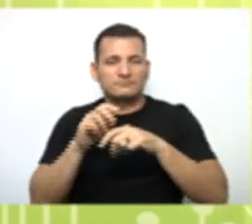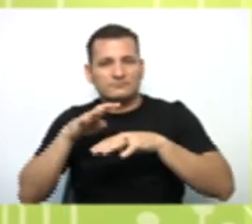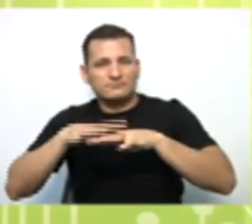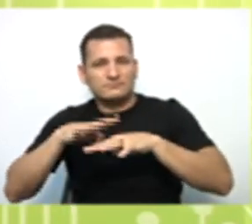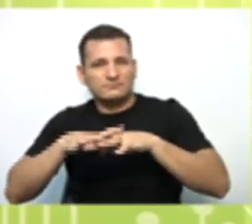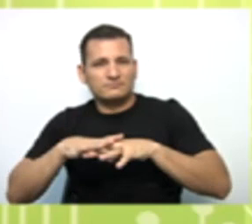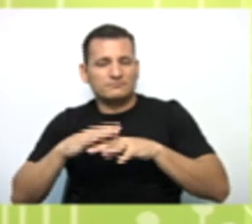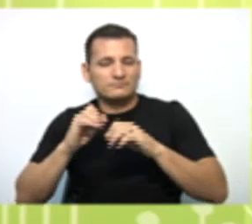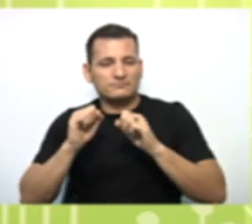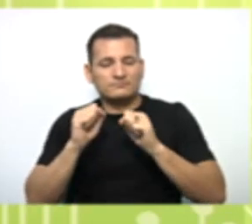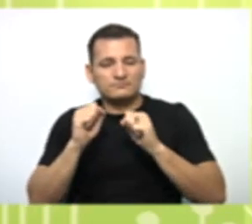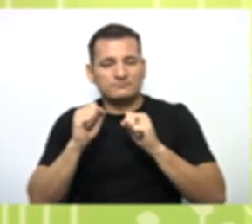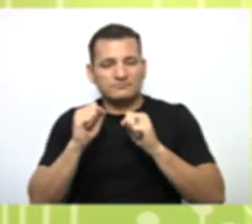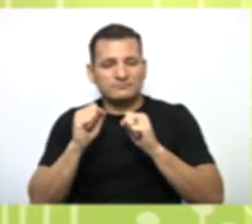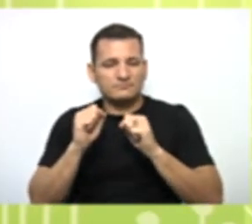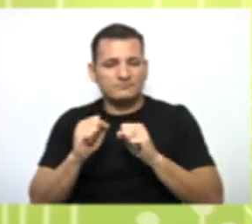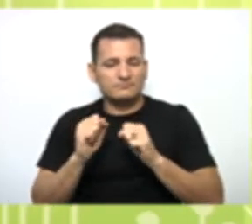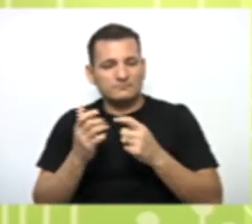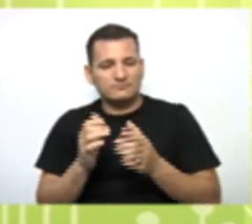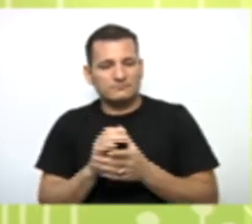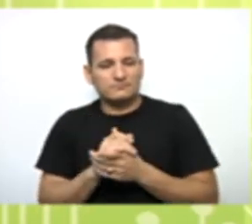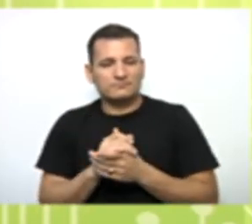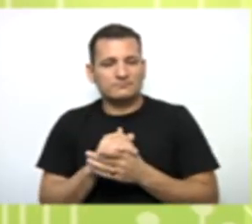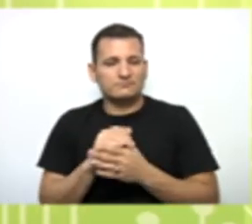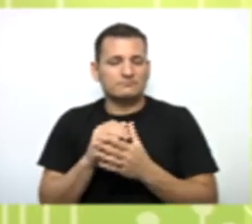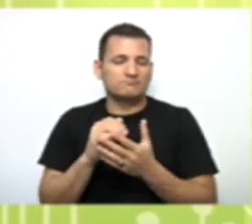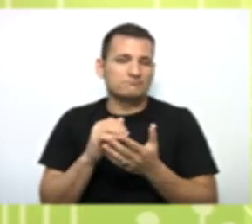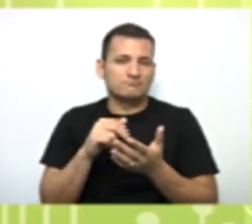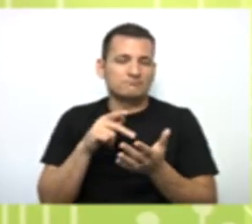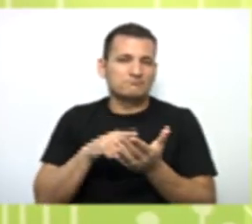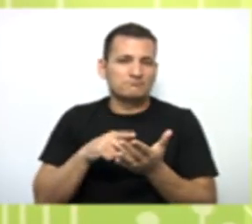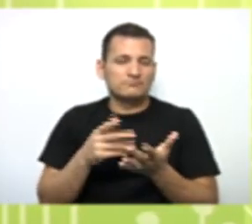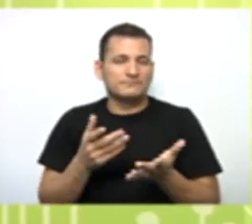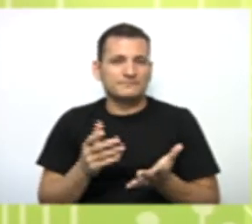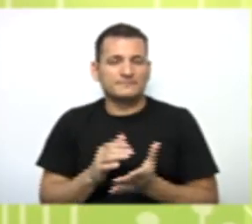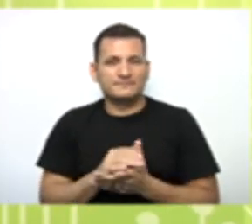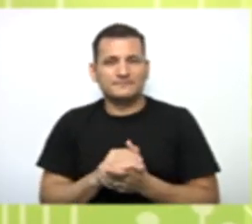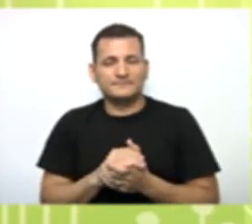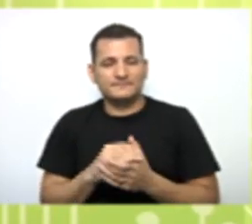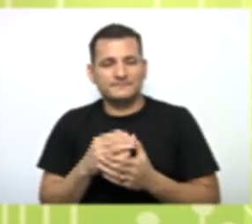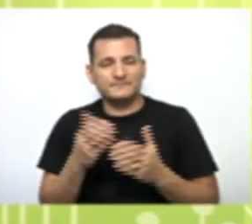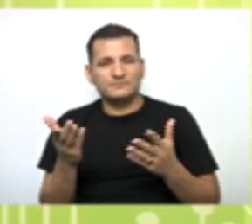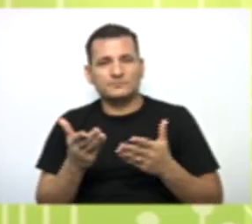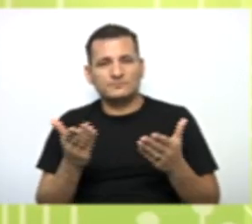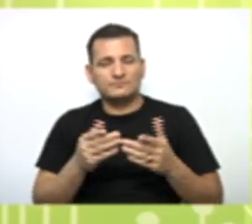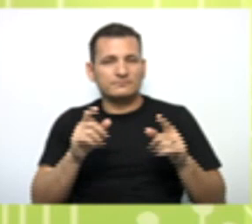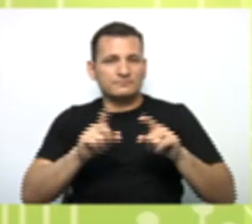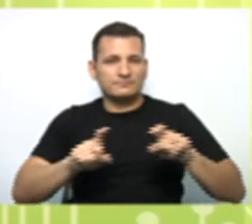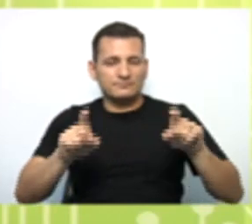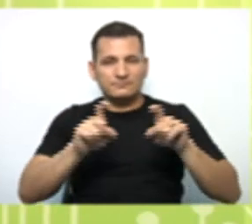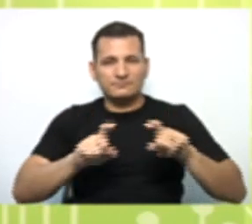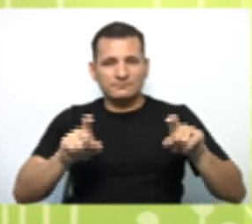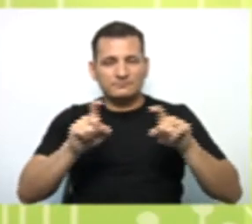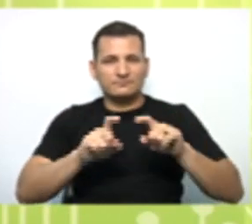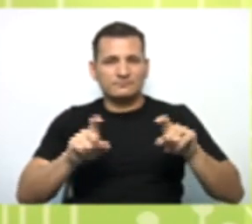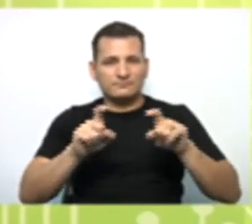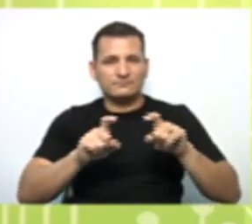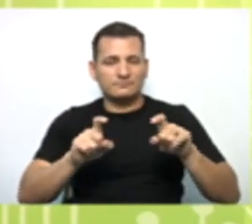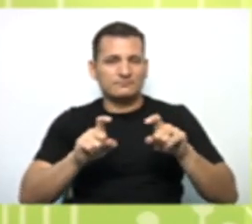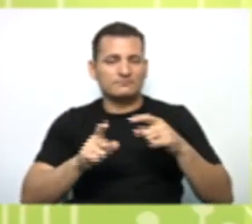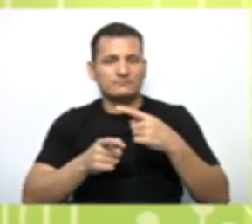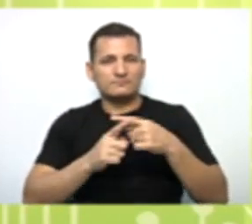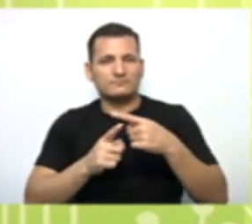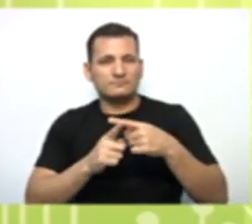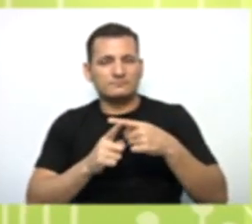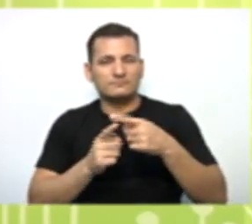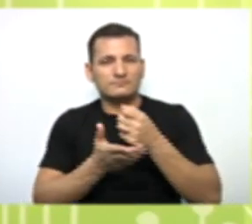pode fazer parte de um... E realmente, gente, você hoje, nos computadores, por que